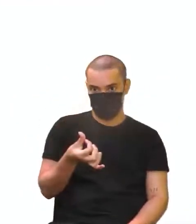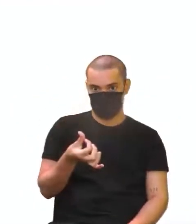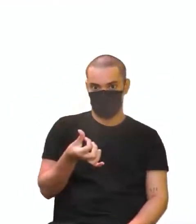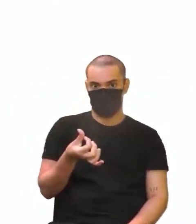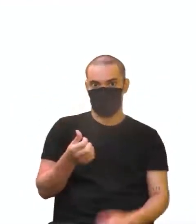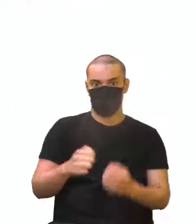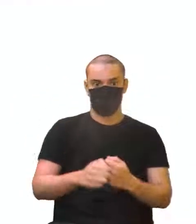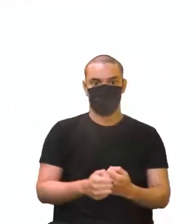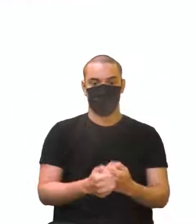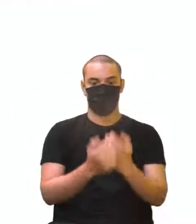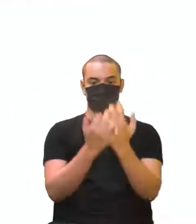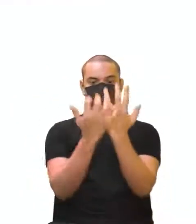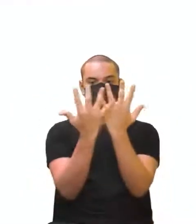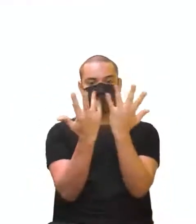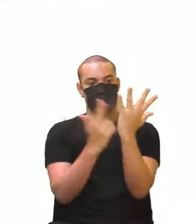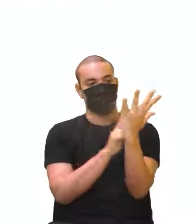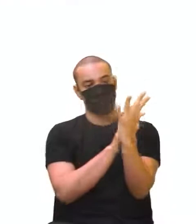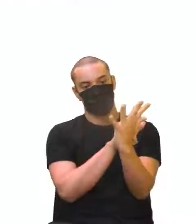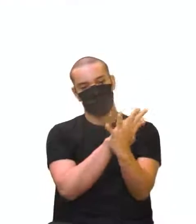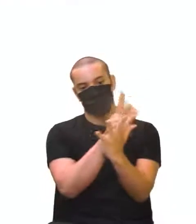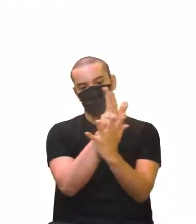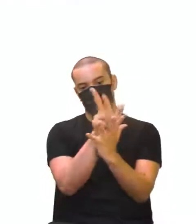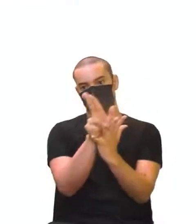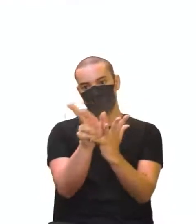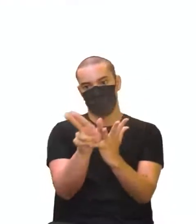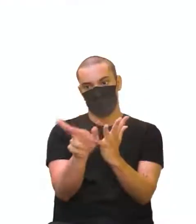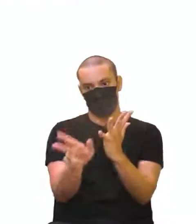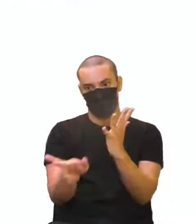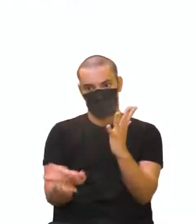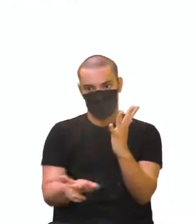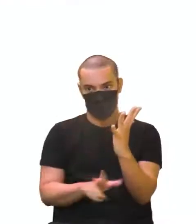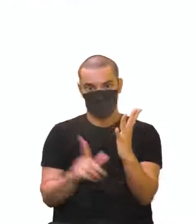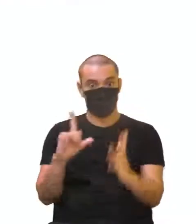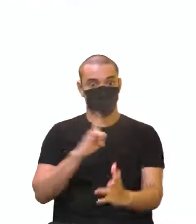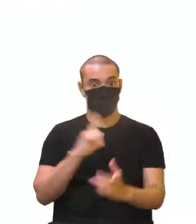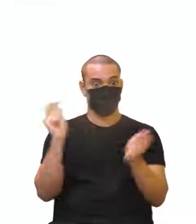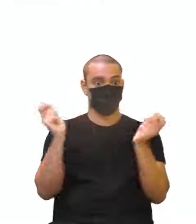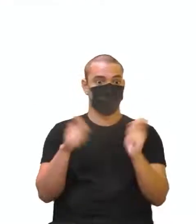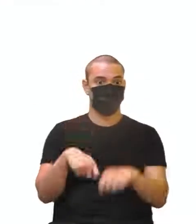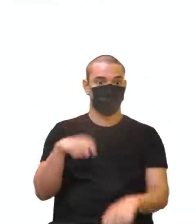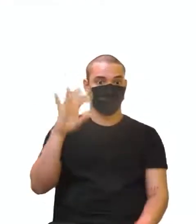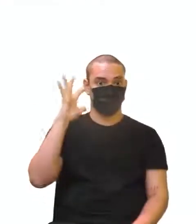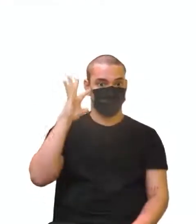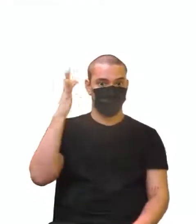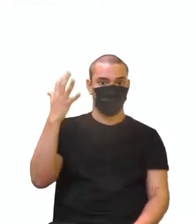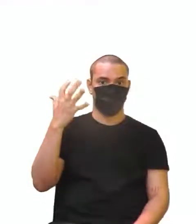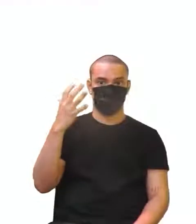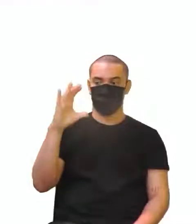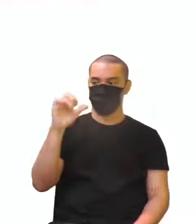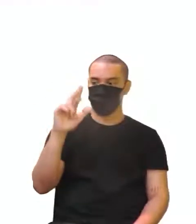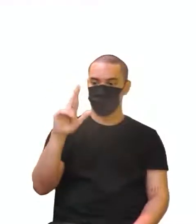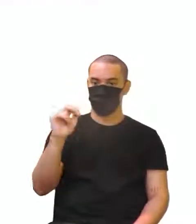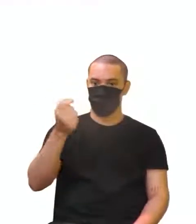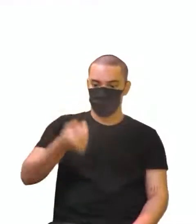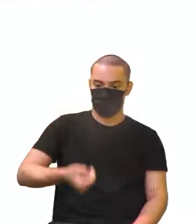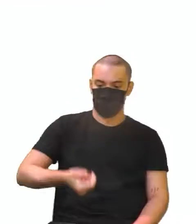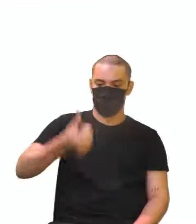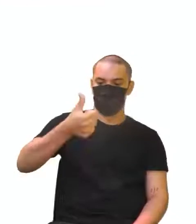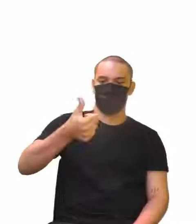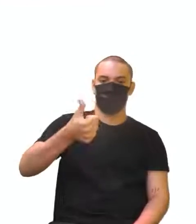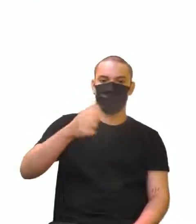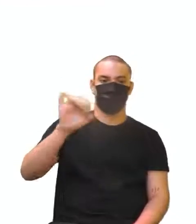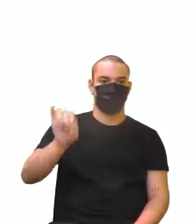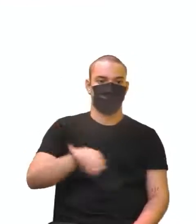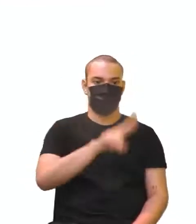52 tipos de cartas. E aí eu tenho os eventos, se sair cara na moeda, se sair o